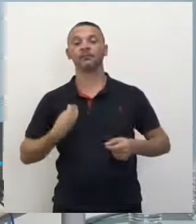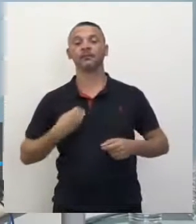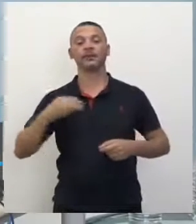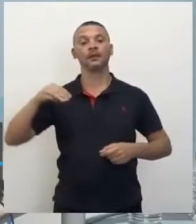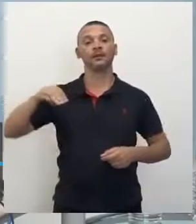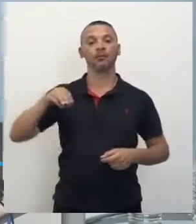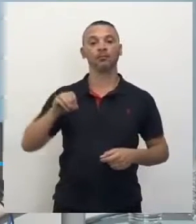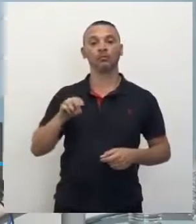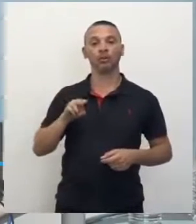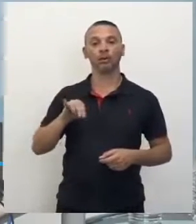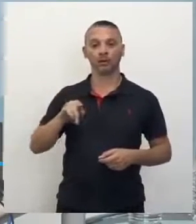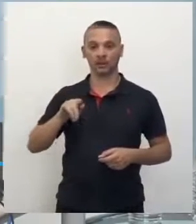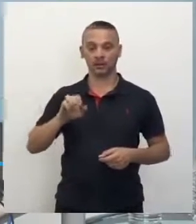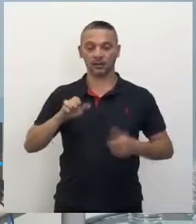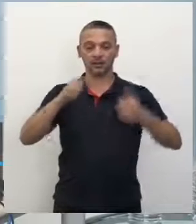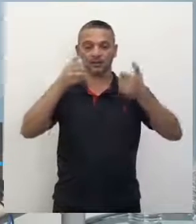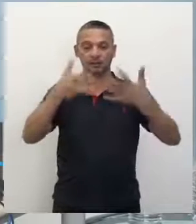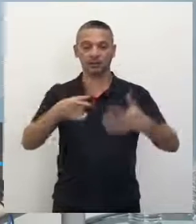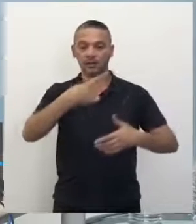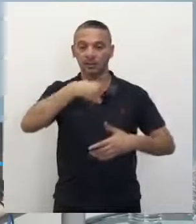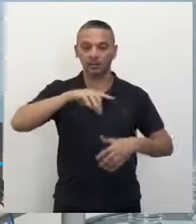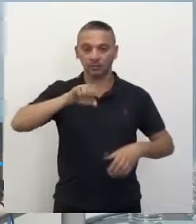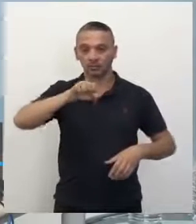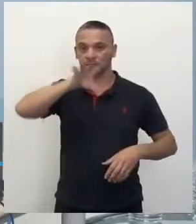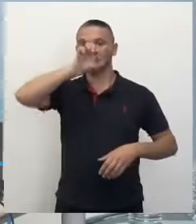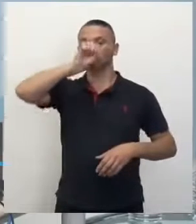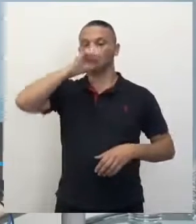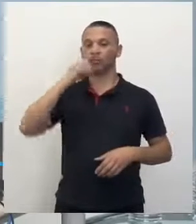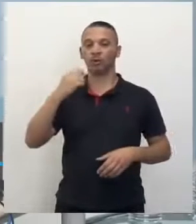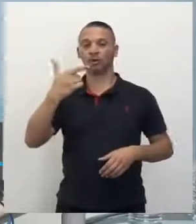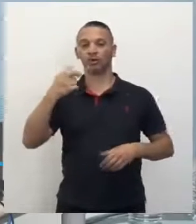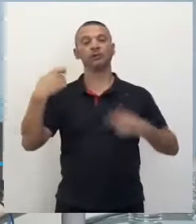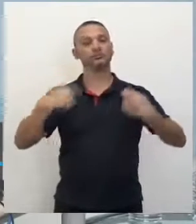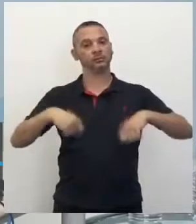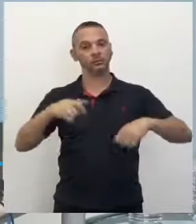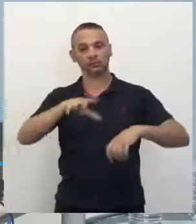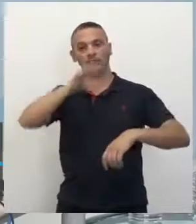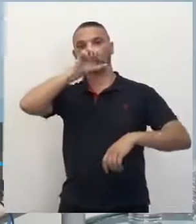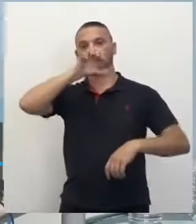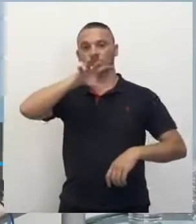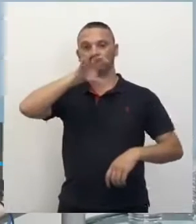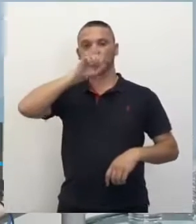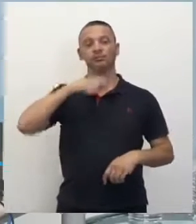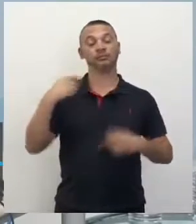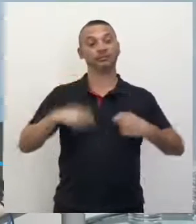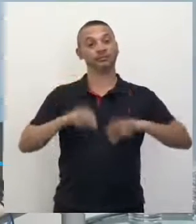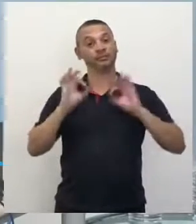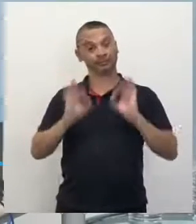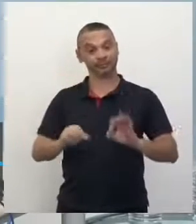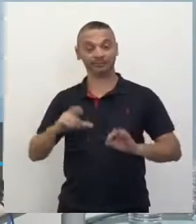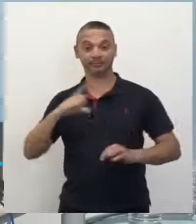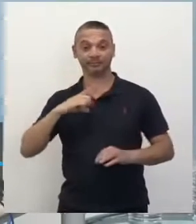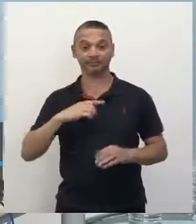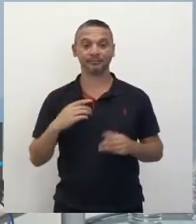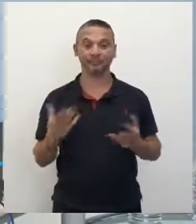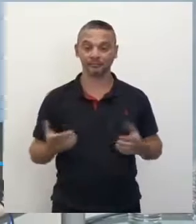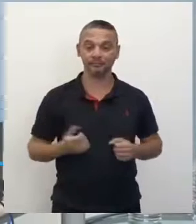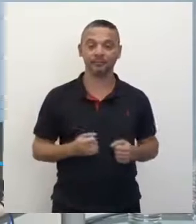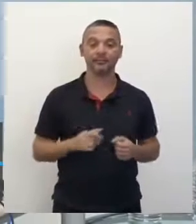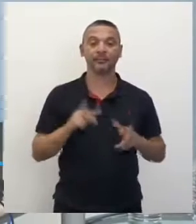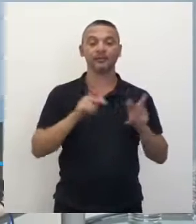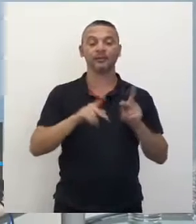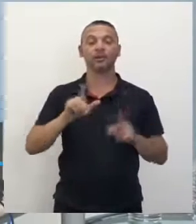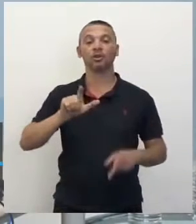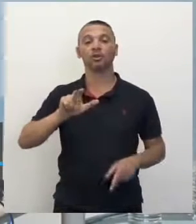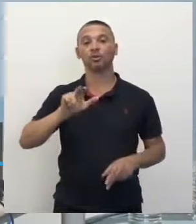Monique. Olha só, ela escreveu assim: para podermos respirar. Né? Muito bem. Como dizem muitos aí, é óbvio, né? Olha. Ó, professora